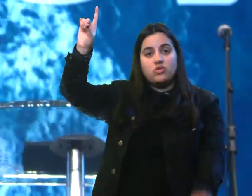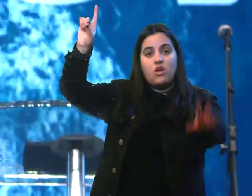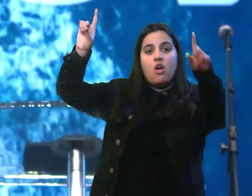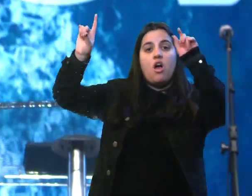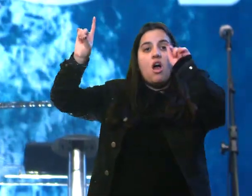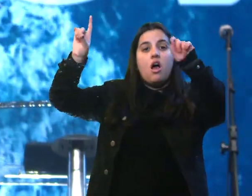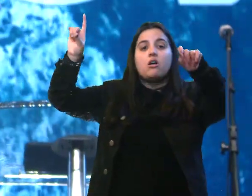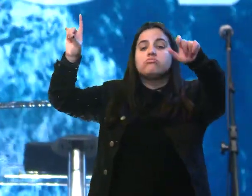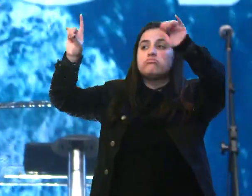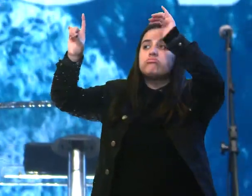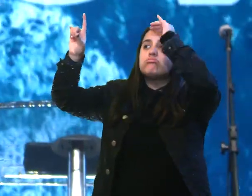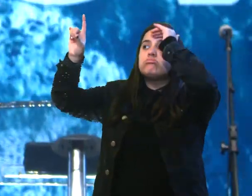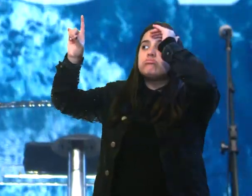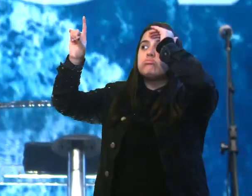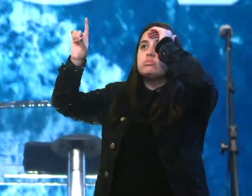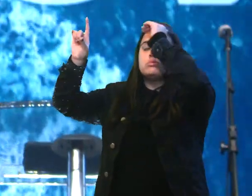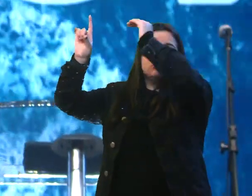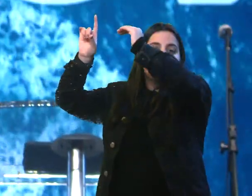obediência